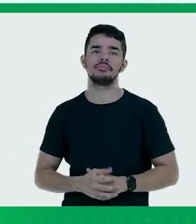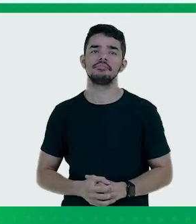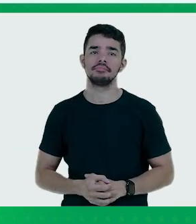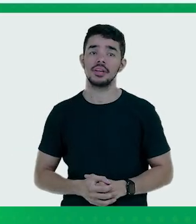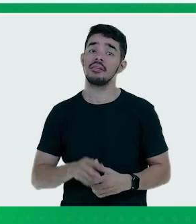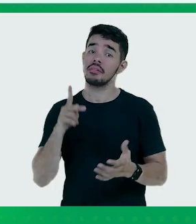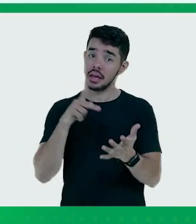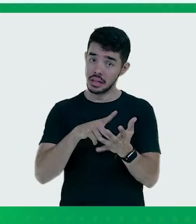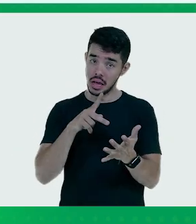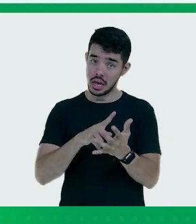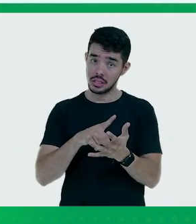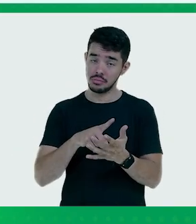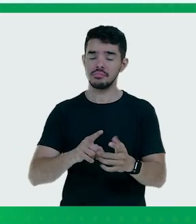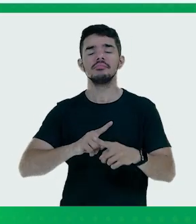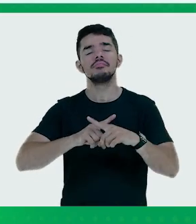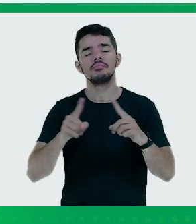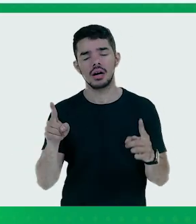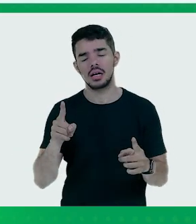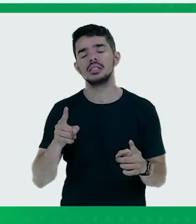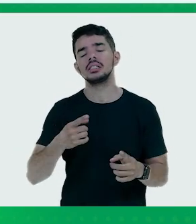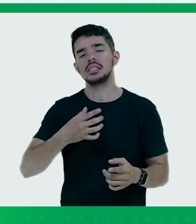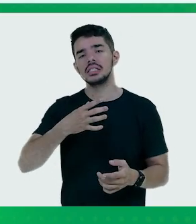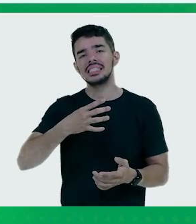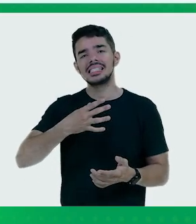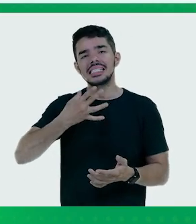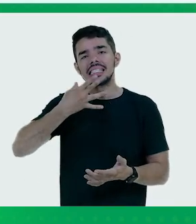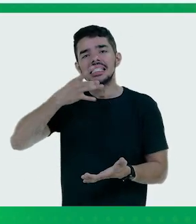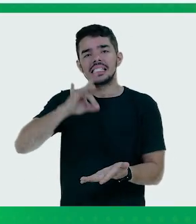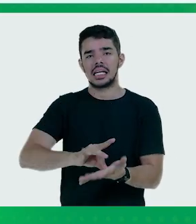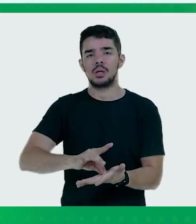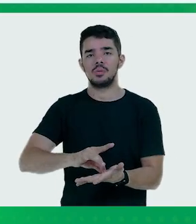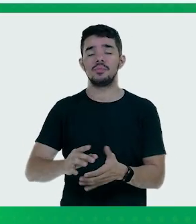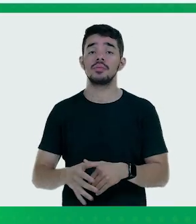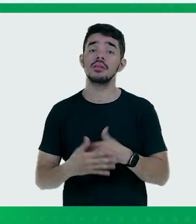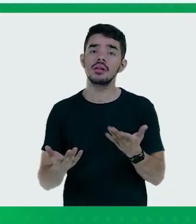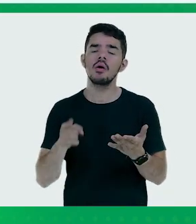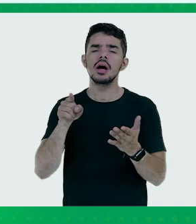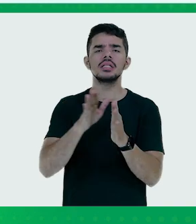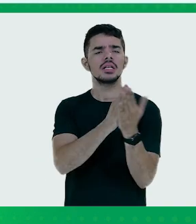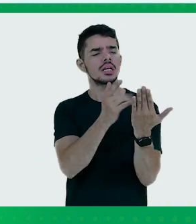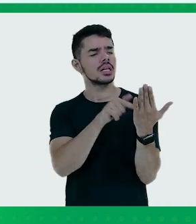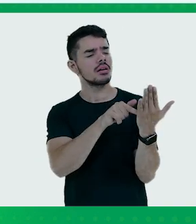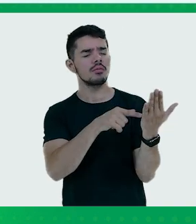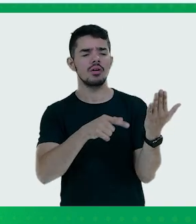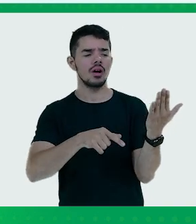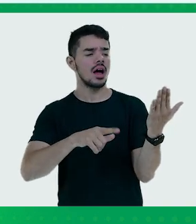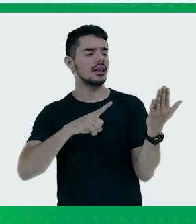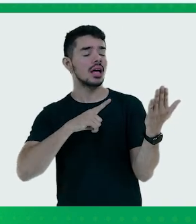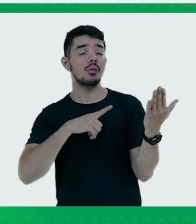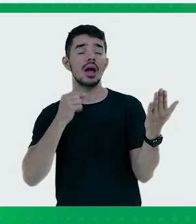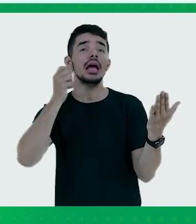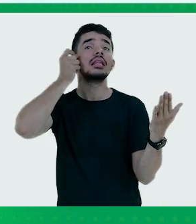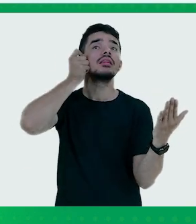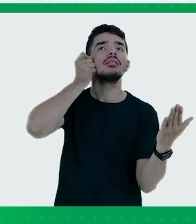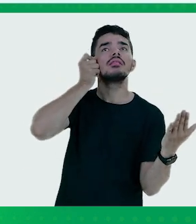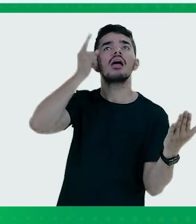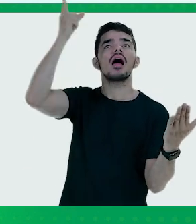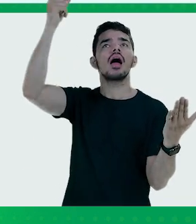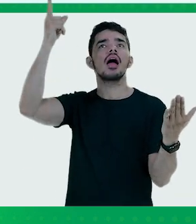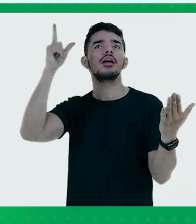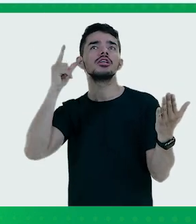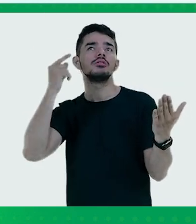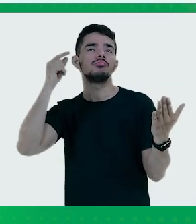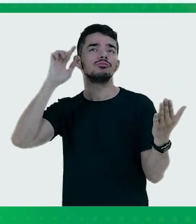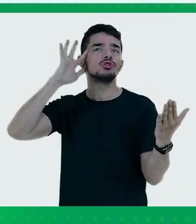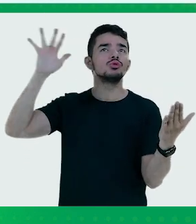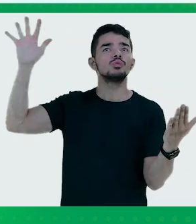verdade, mas sincero. Porque o Triste Fim de Policarpo Quaresma é um livro que traz a idealização da construção de uma